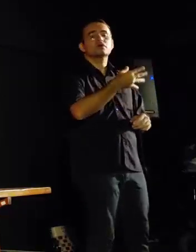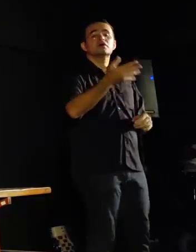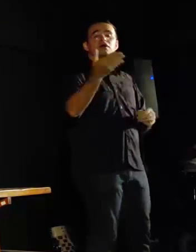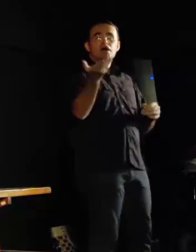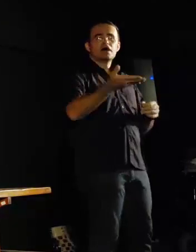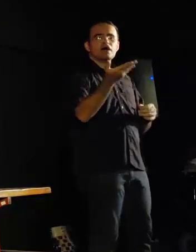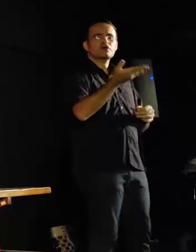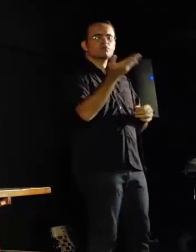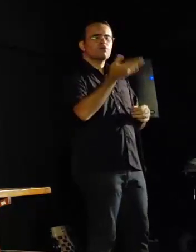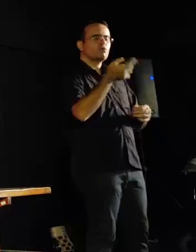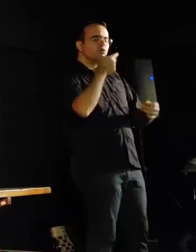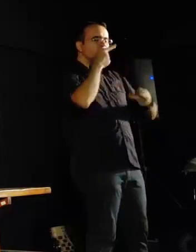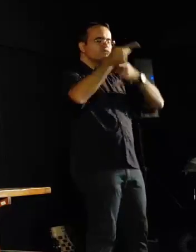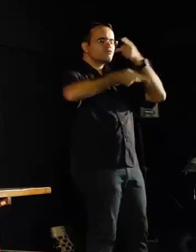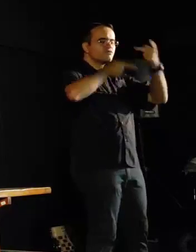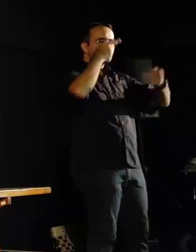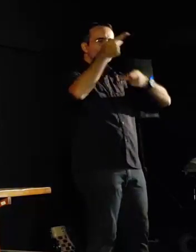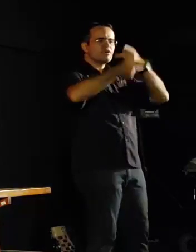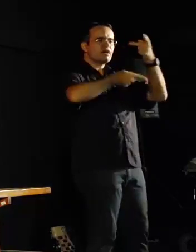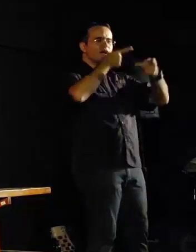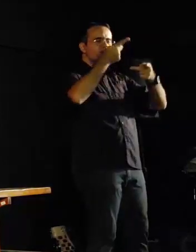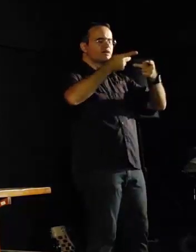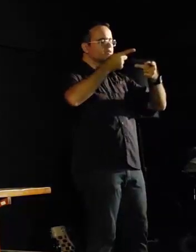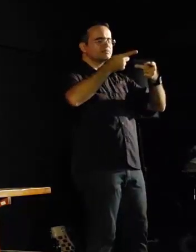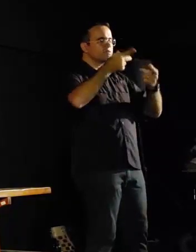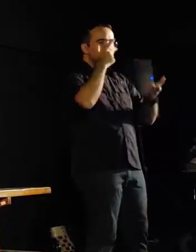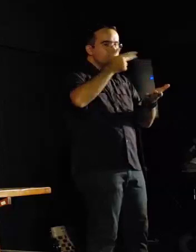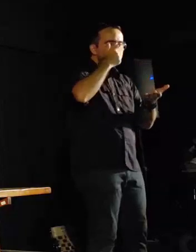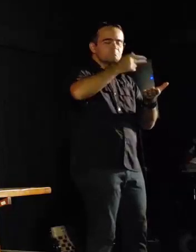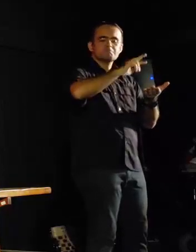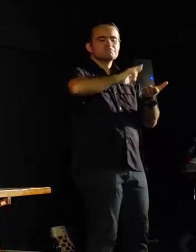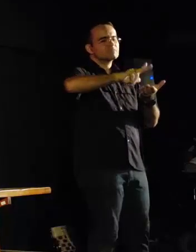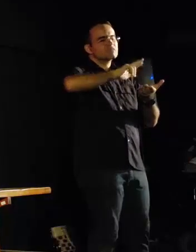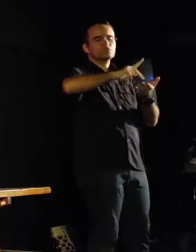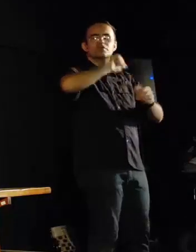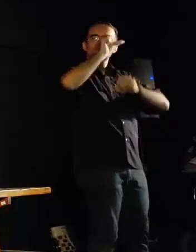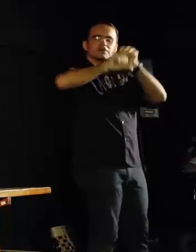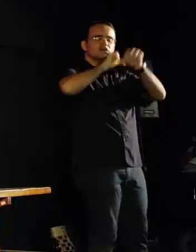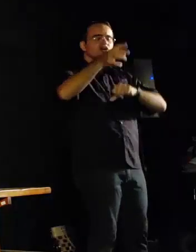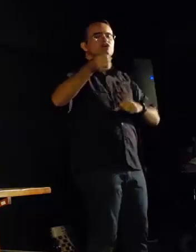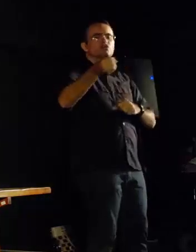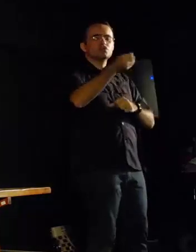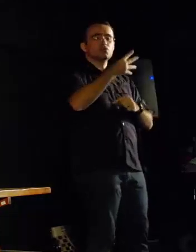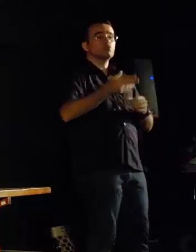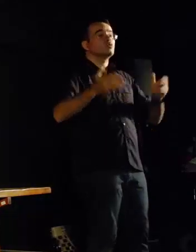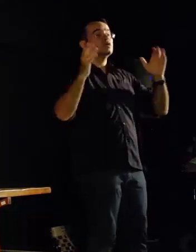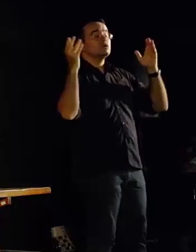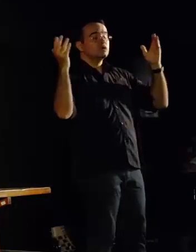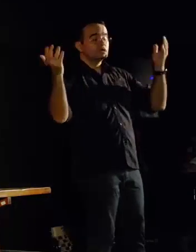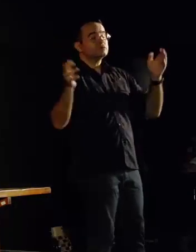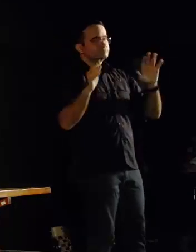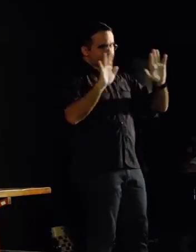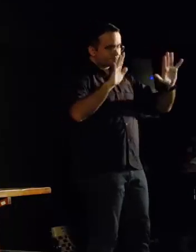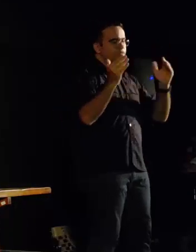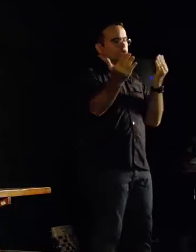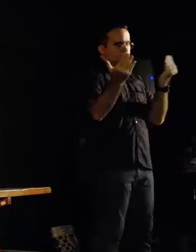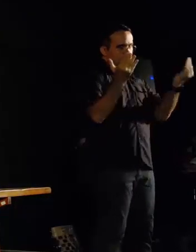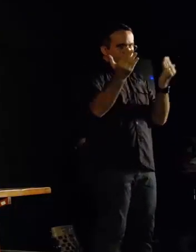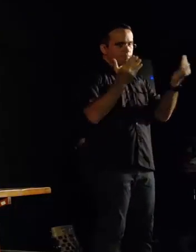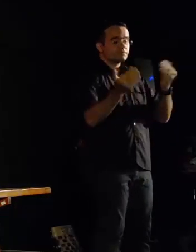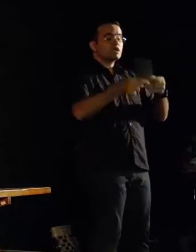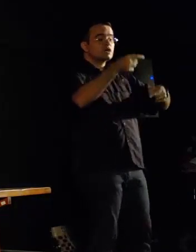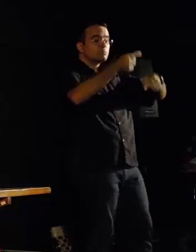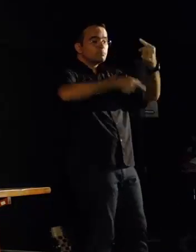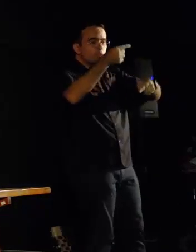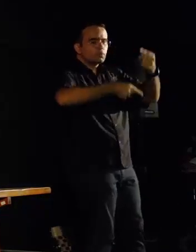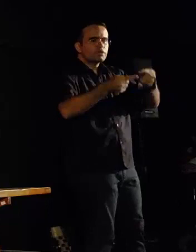circulação de discurso completamente novo. Então, eu diria, esse é um elemento decisivo no que diz respeito à experiência política.